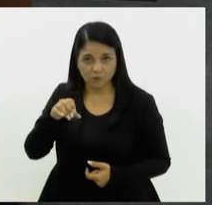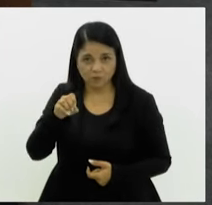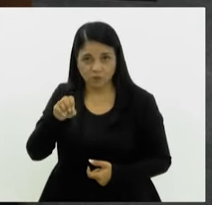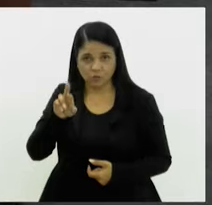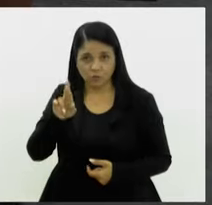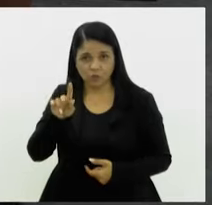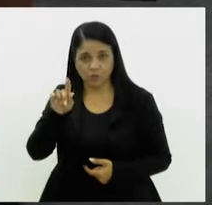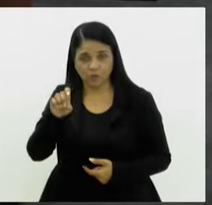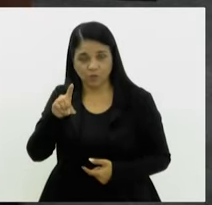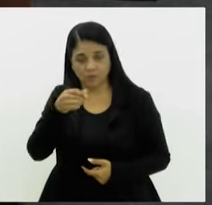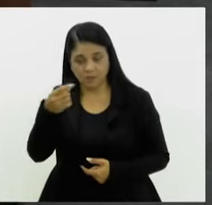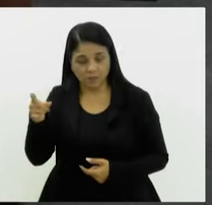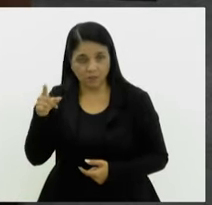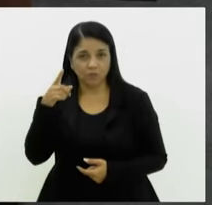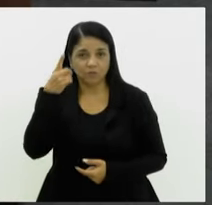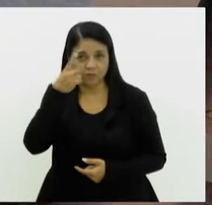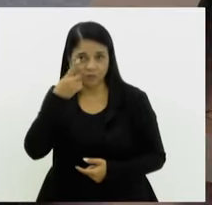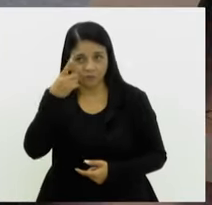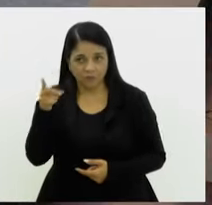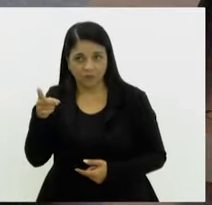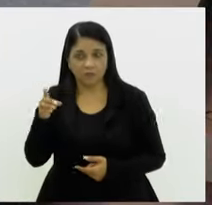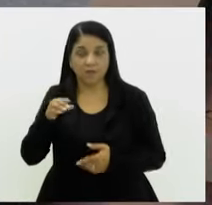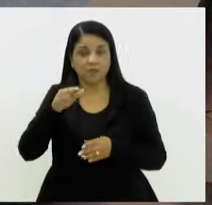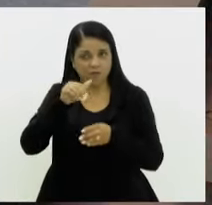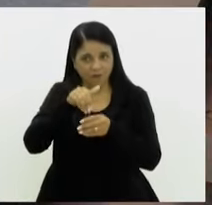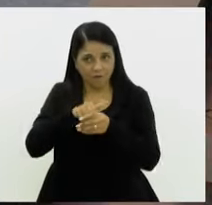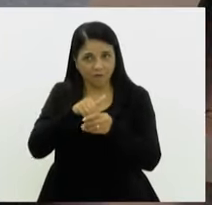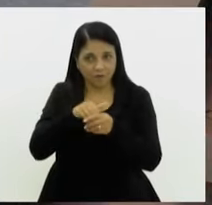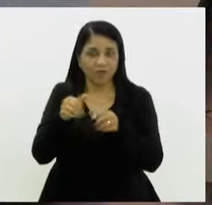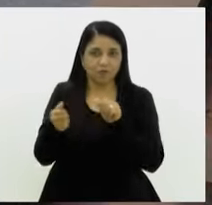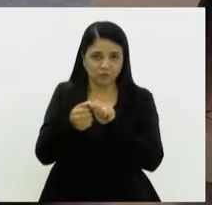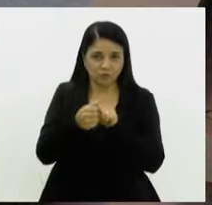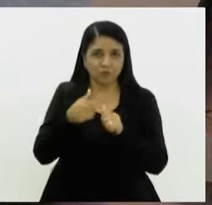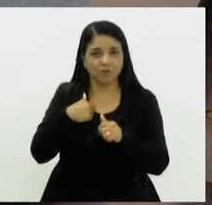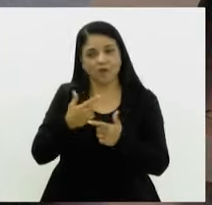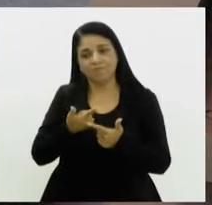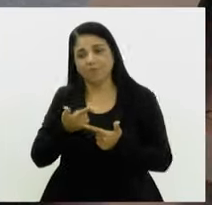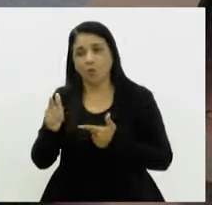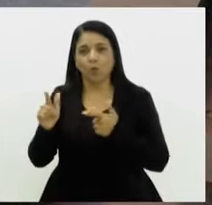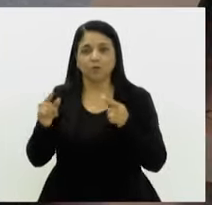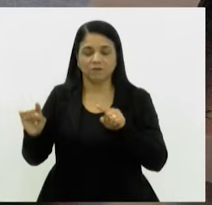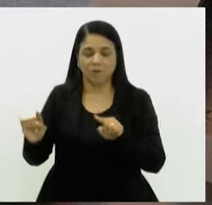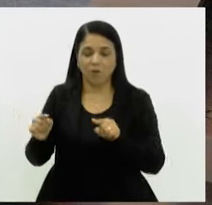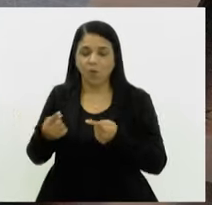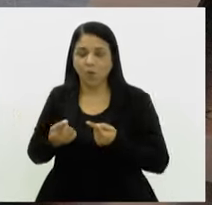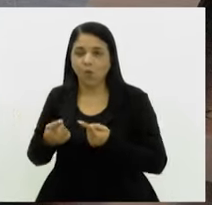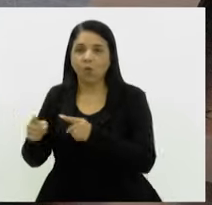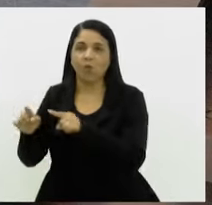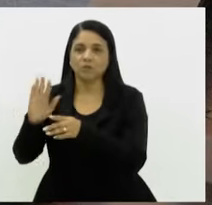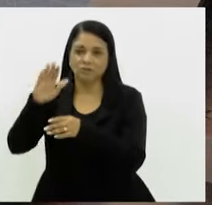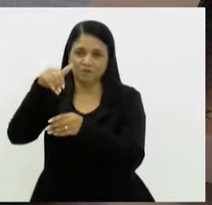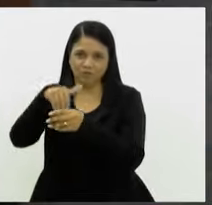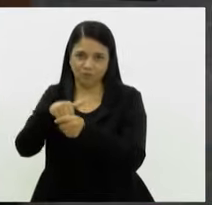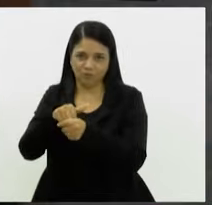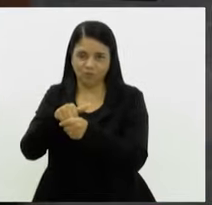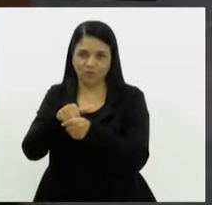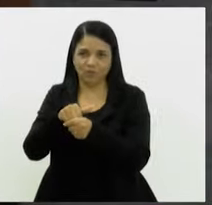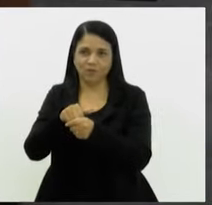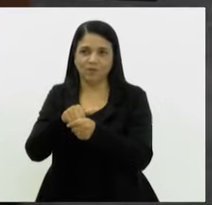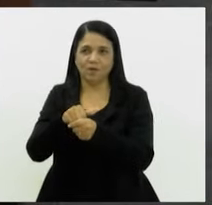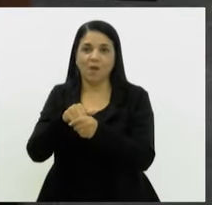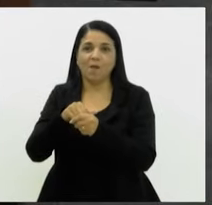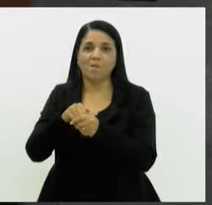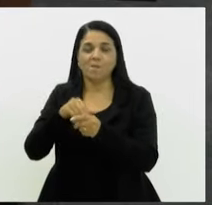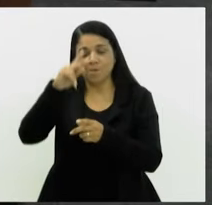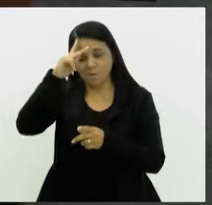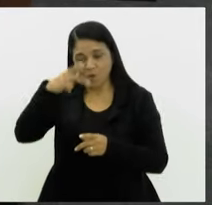queria votar com a gente, mas por uma questão maior, acabou votando contra a sua própria determinação, que eu fui o